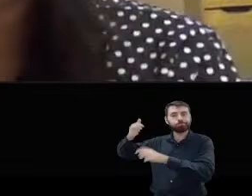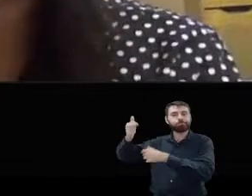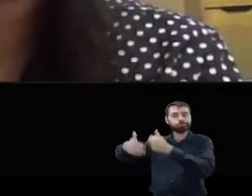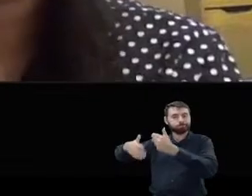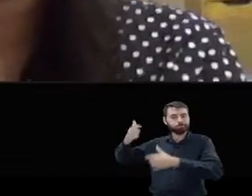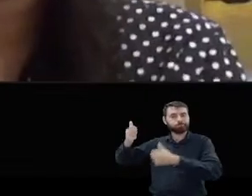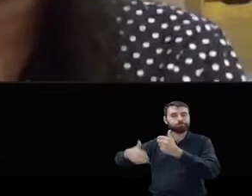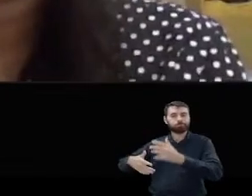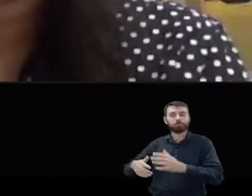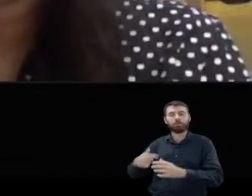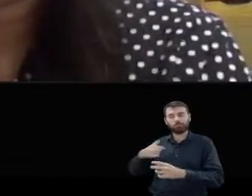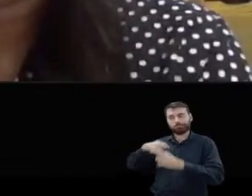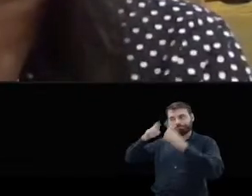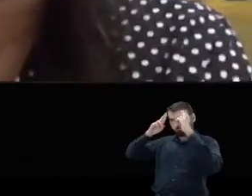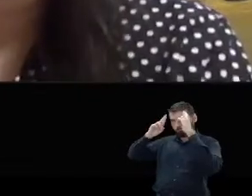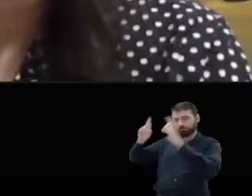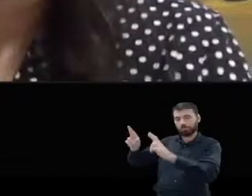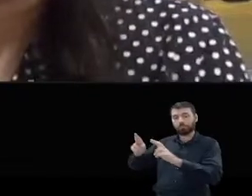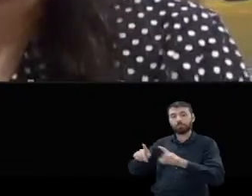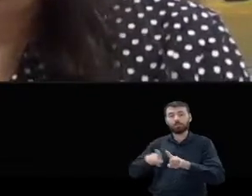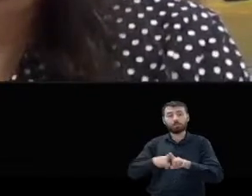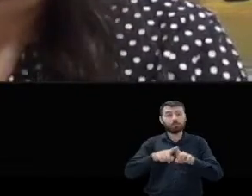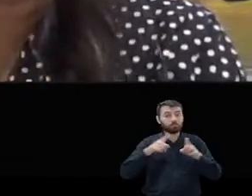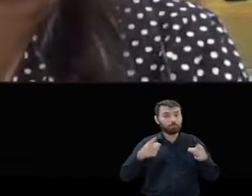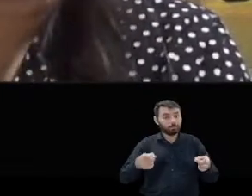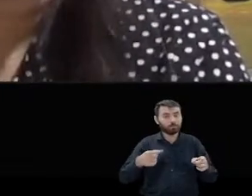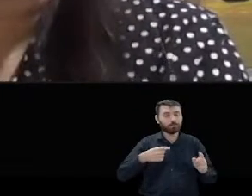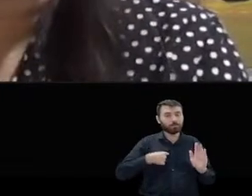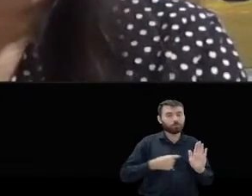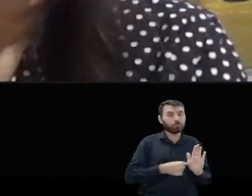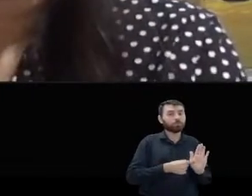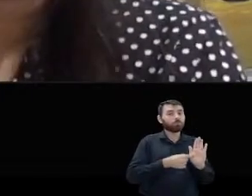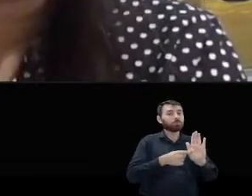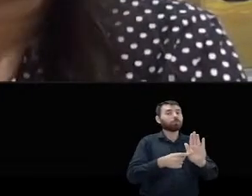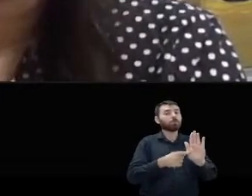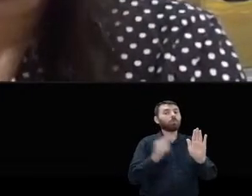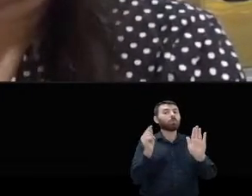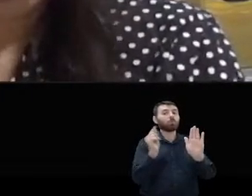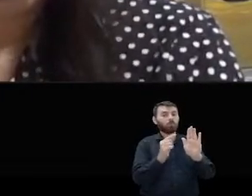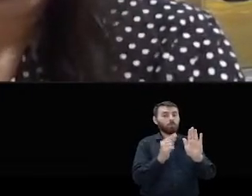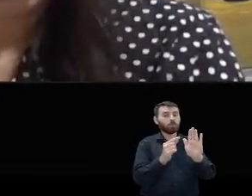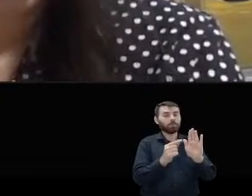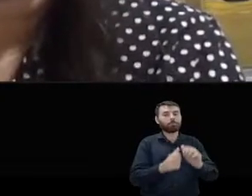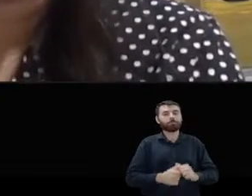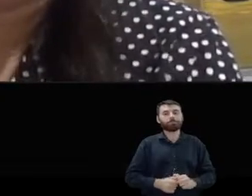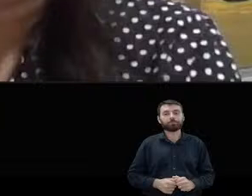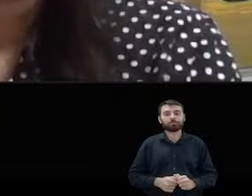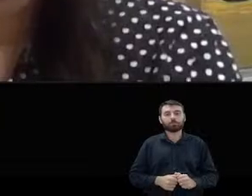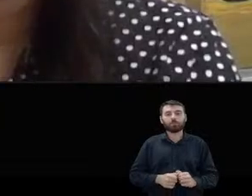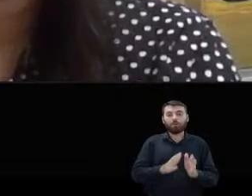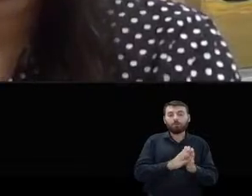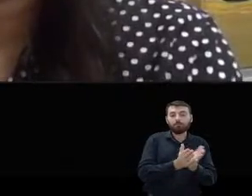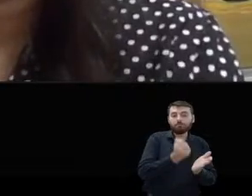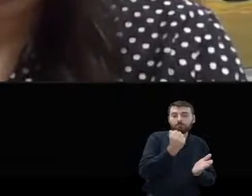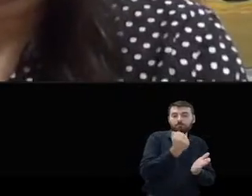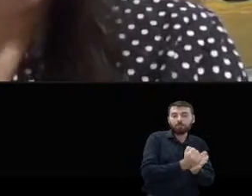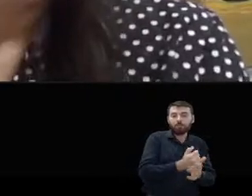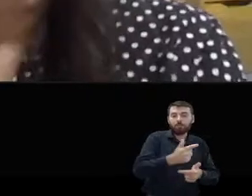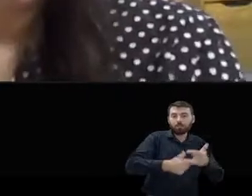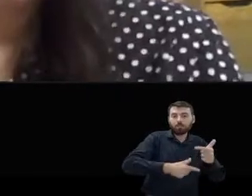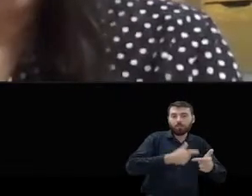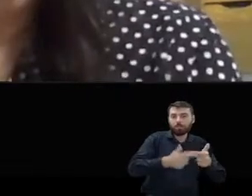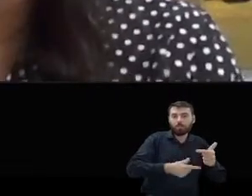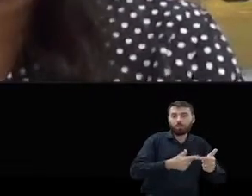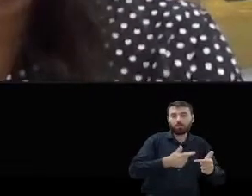sustentação, eu chamo a atenção para o fato de que não foi comprovado o vínculo de emprego e